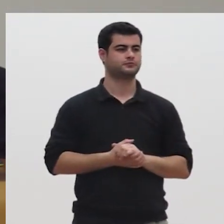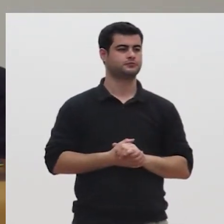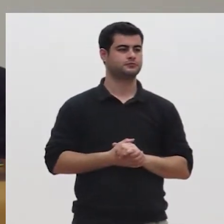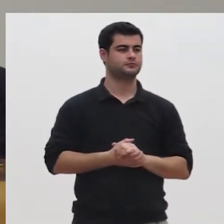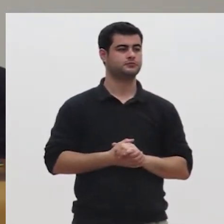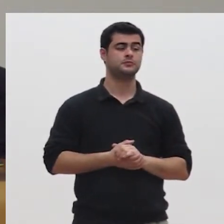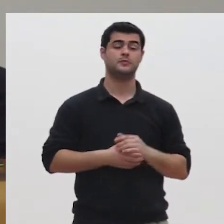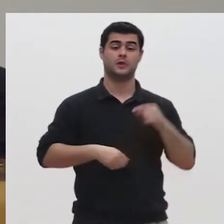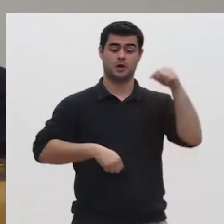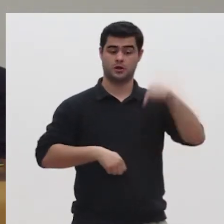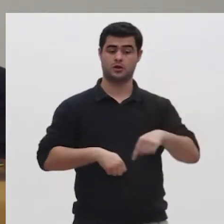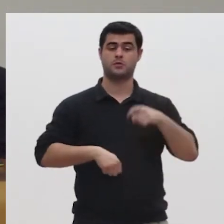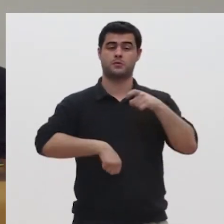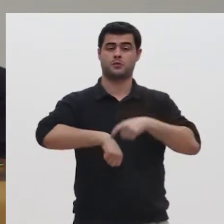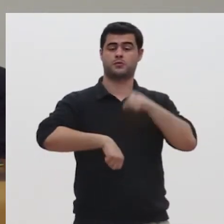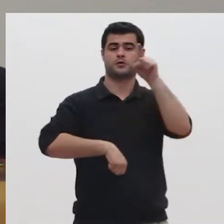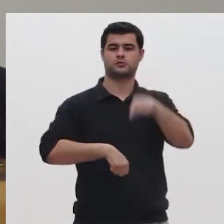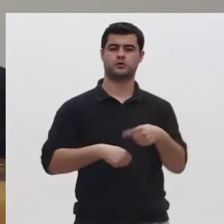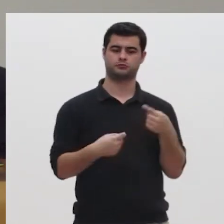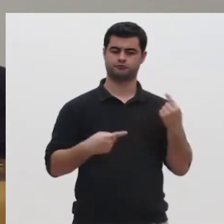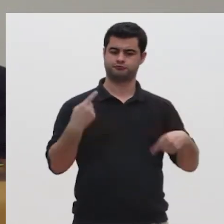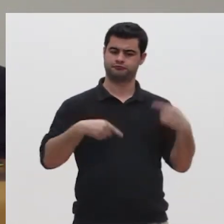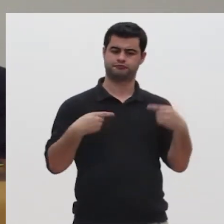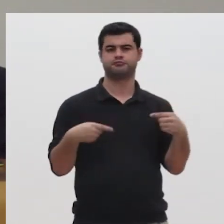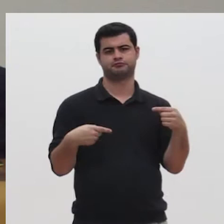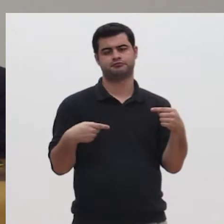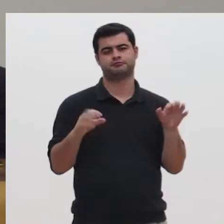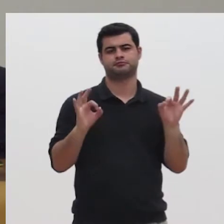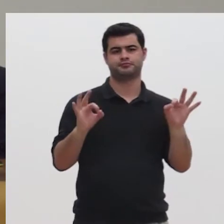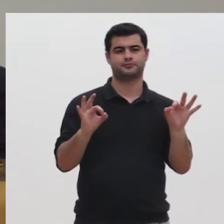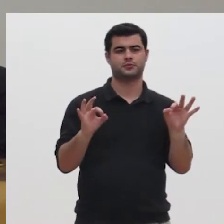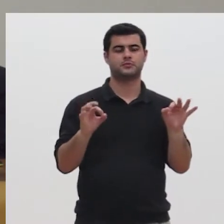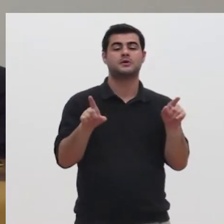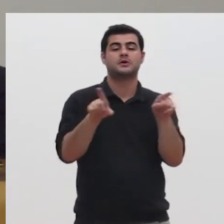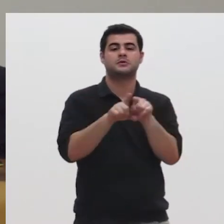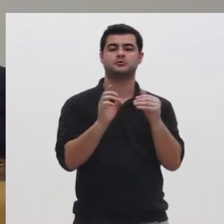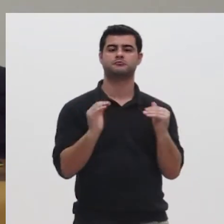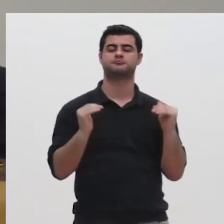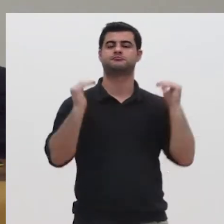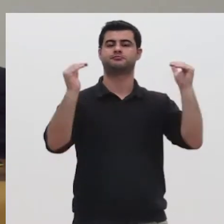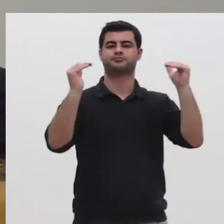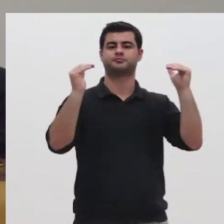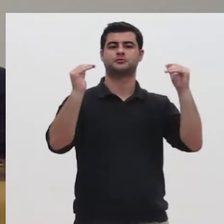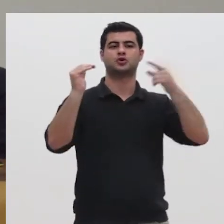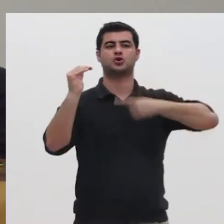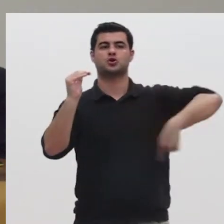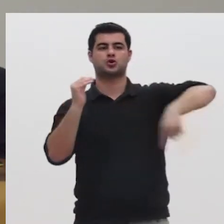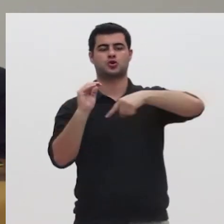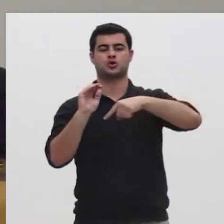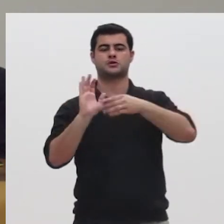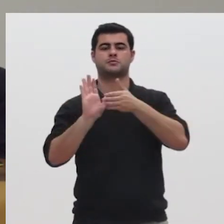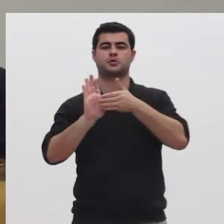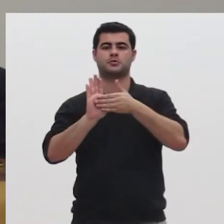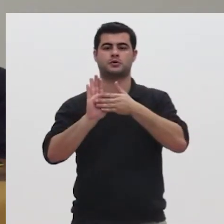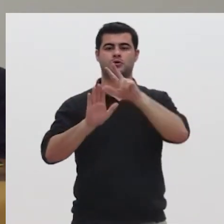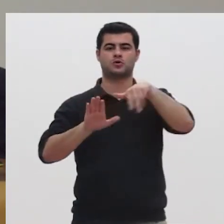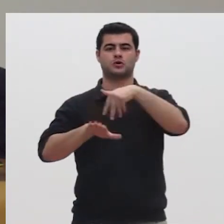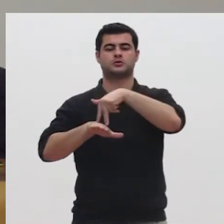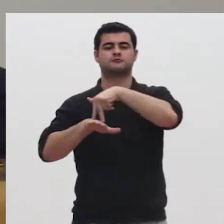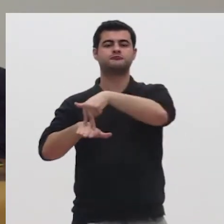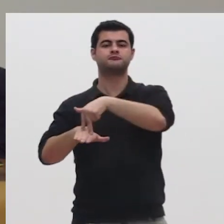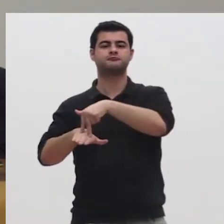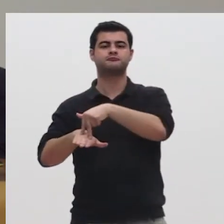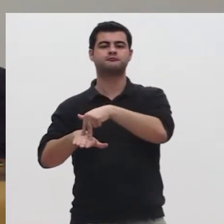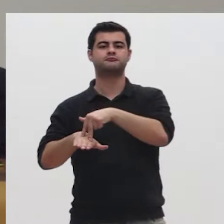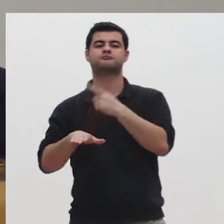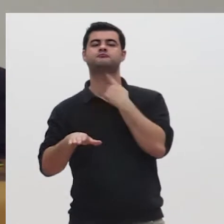sem dúvida, as candidaturas, mas mais do que isso, discutir o nosso programa e a nossa plataforma de gestão.